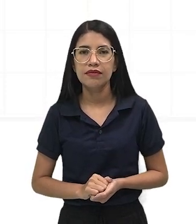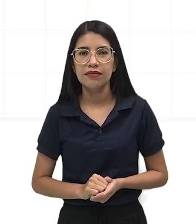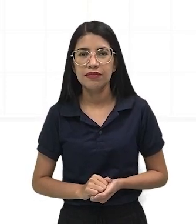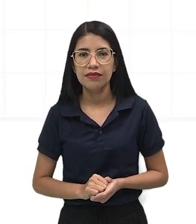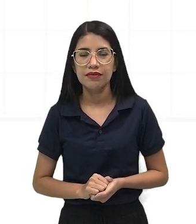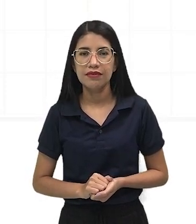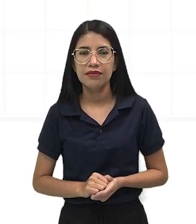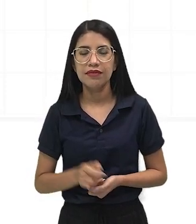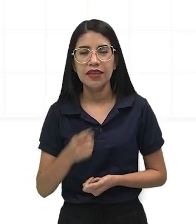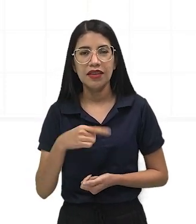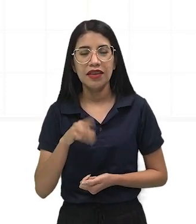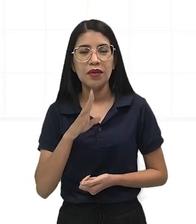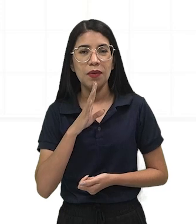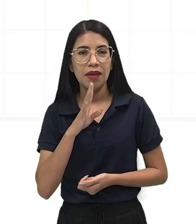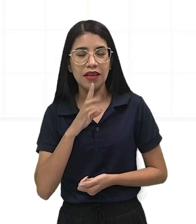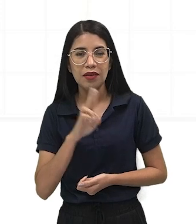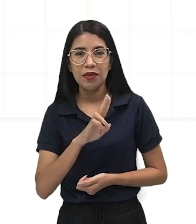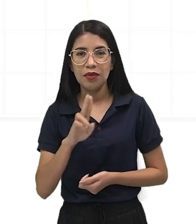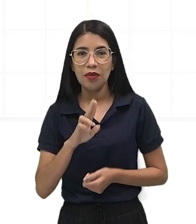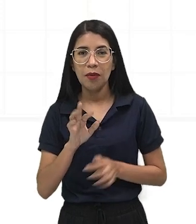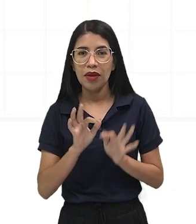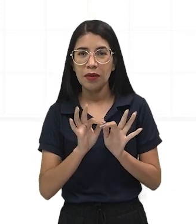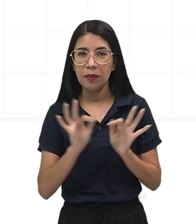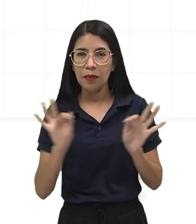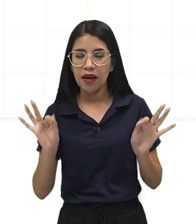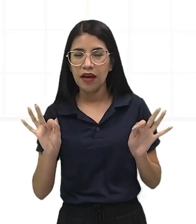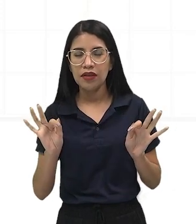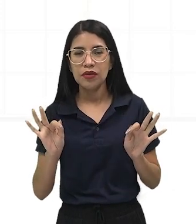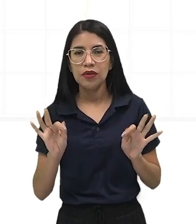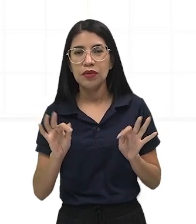o nome completo de Dom Pedro II?